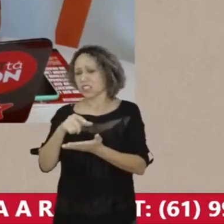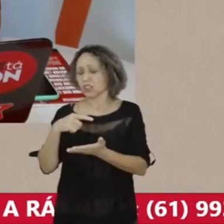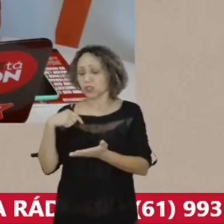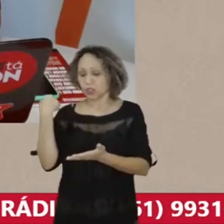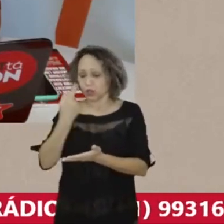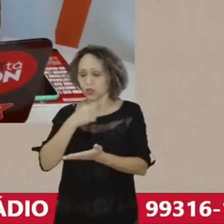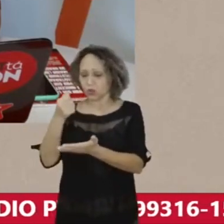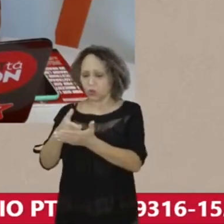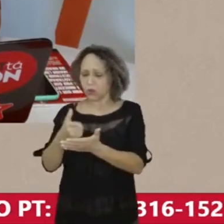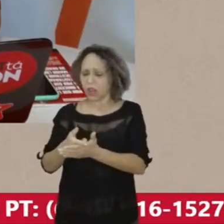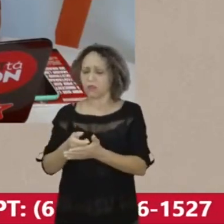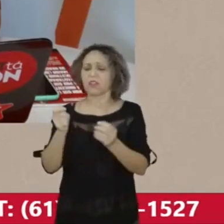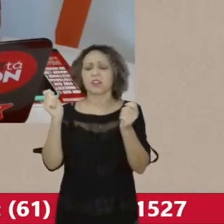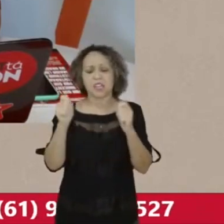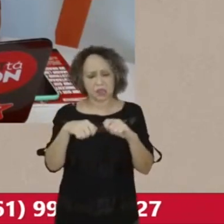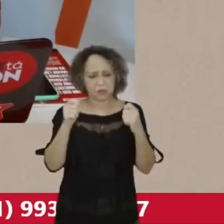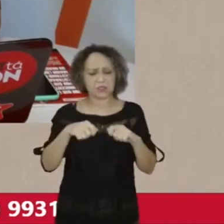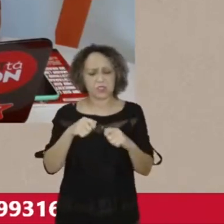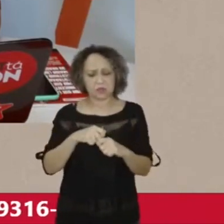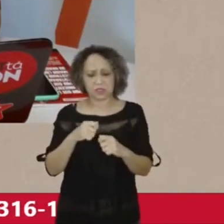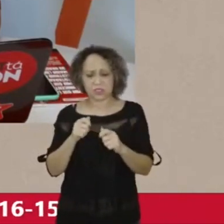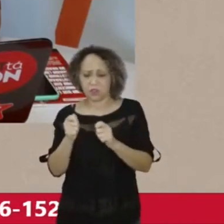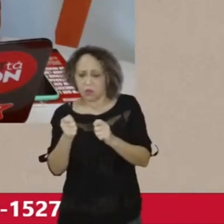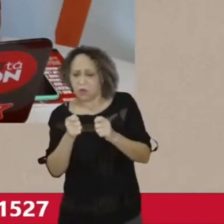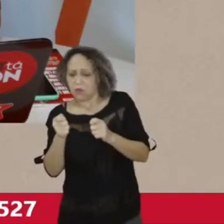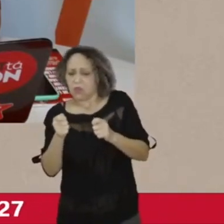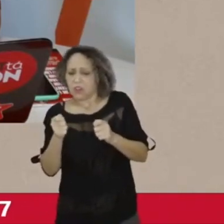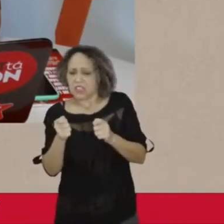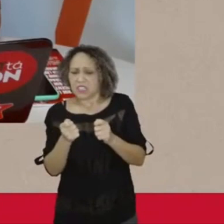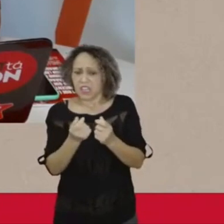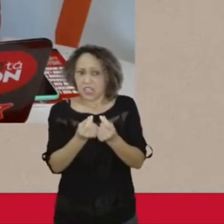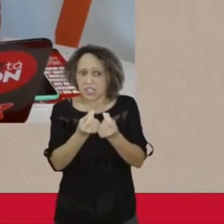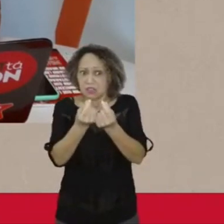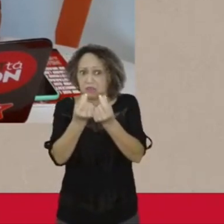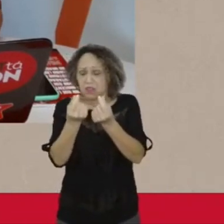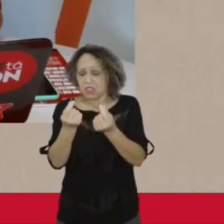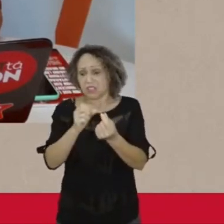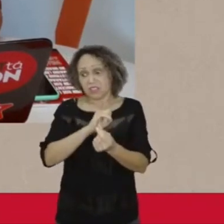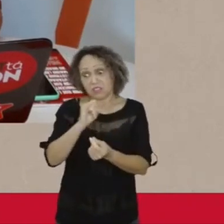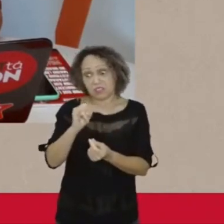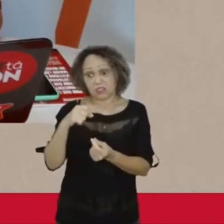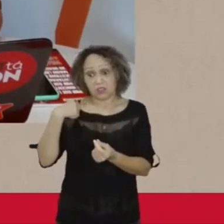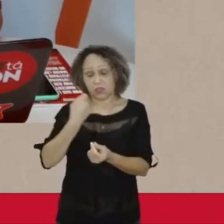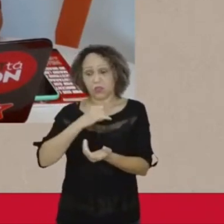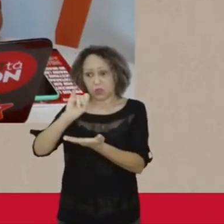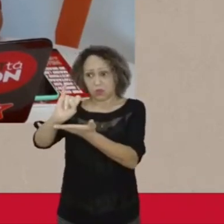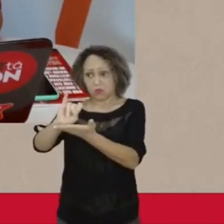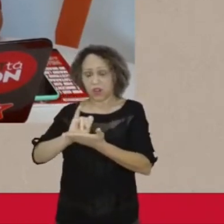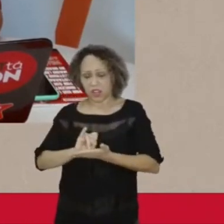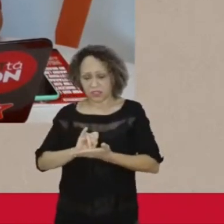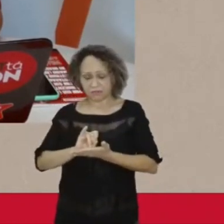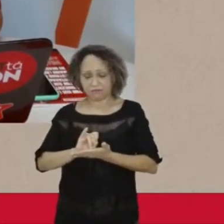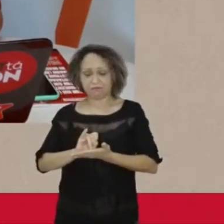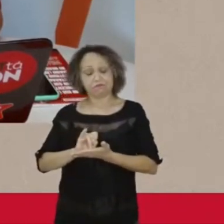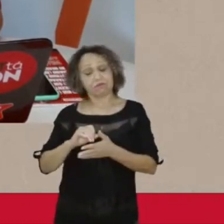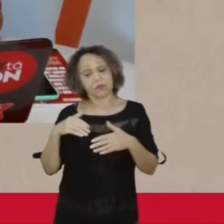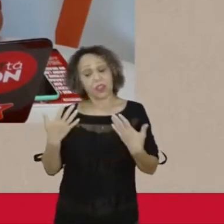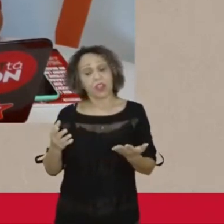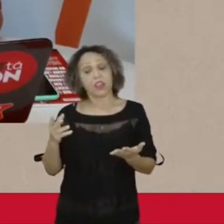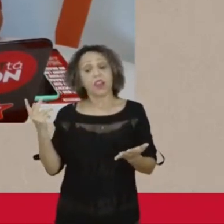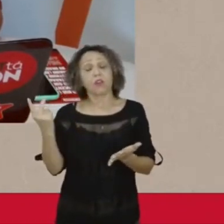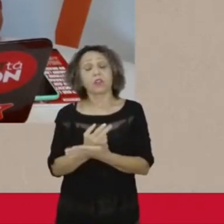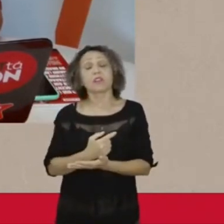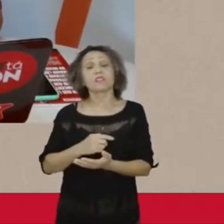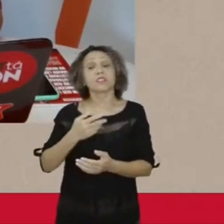moderar essa elevação de preços que ocorreria caso fôssemos um importador de combustível, por exemplo. Então, o que se fazia era o seguinte: